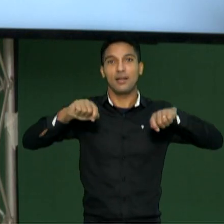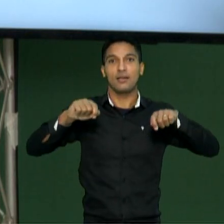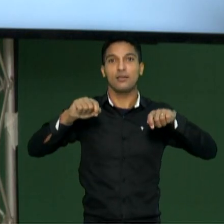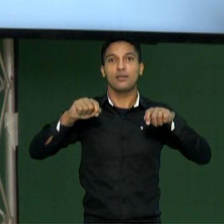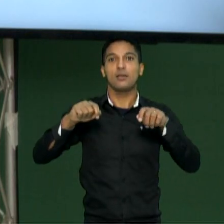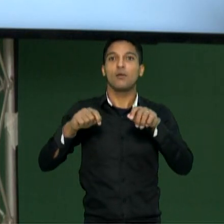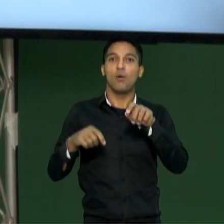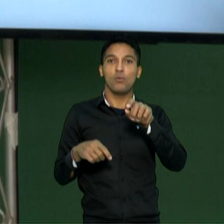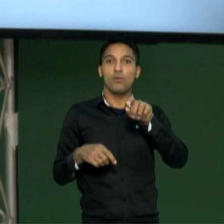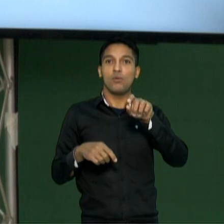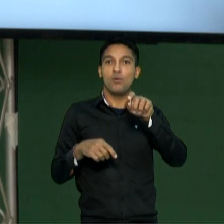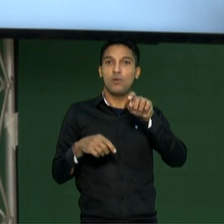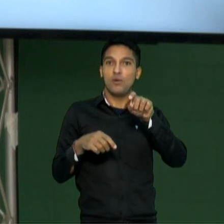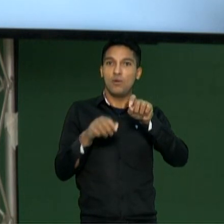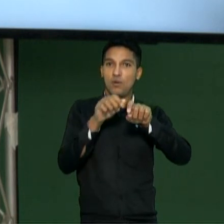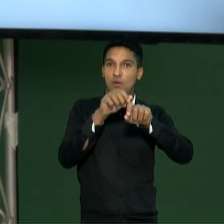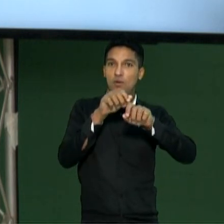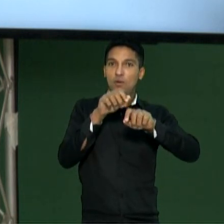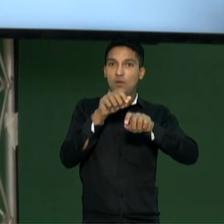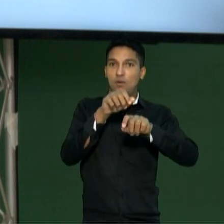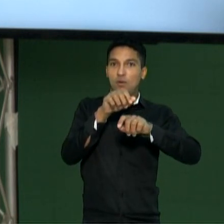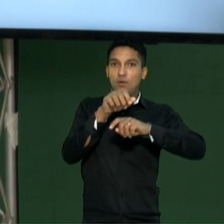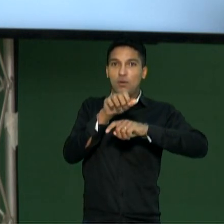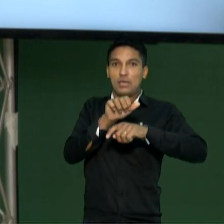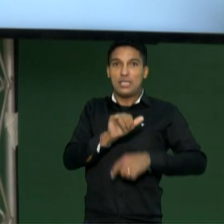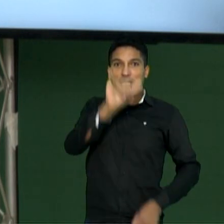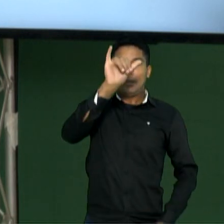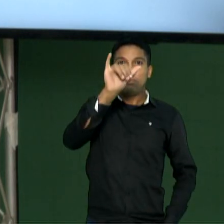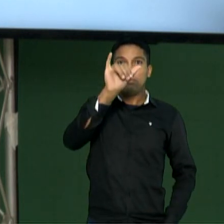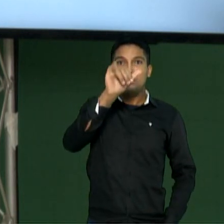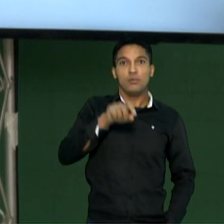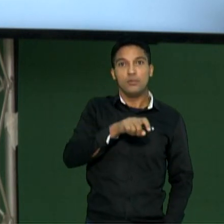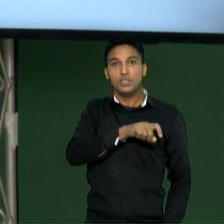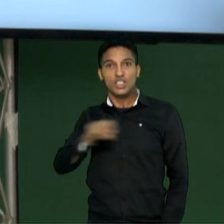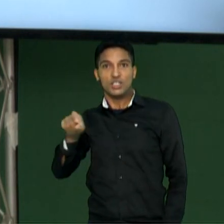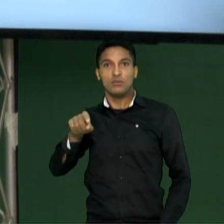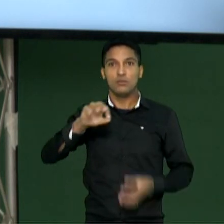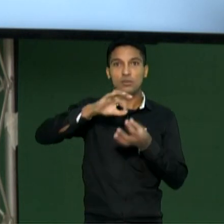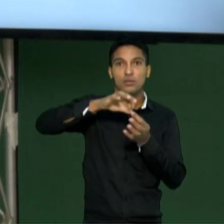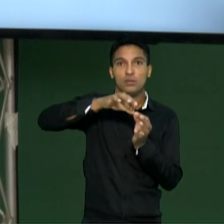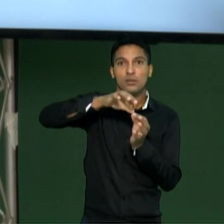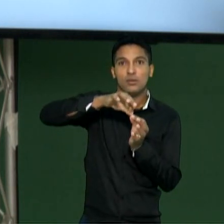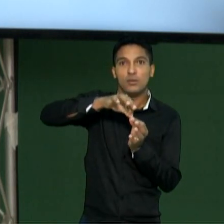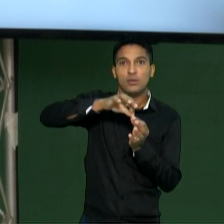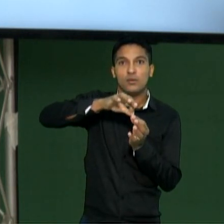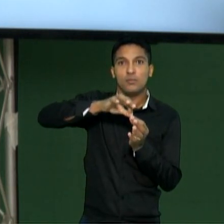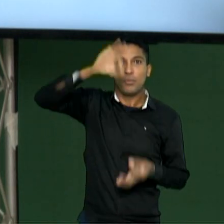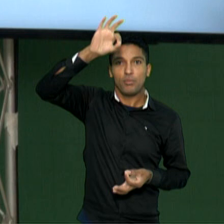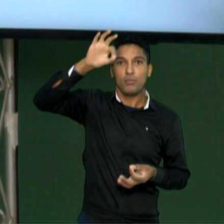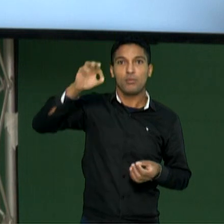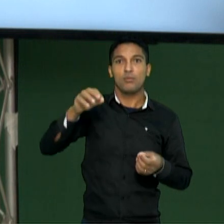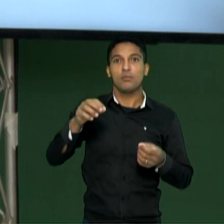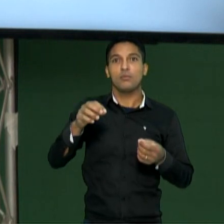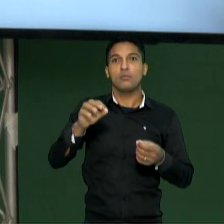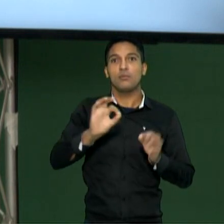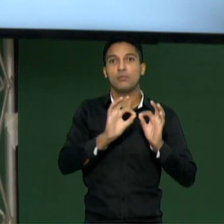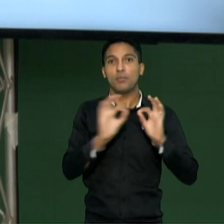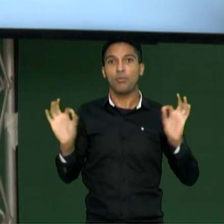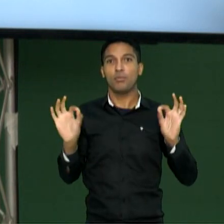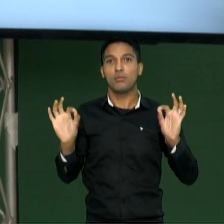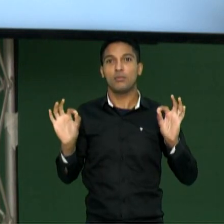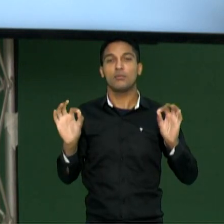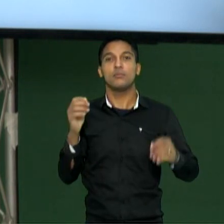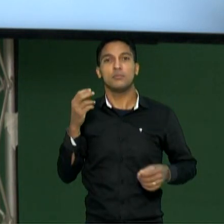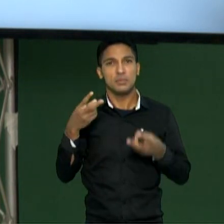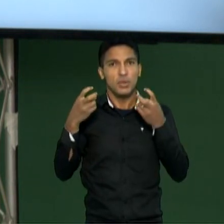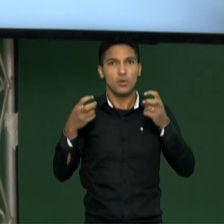gráfico, tá? E aí a gente vai ver aqui com mais pontos, além de, né, não só 2, mas mais pontos, para que você perceba que eles sempre estarão